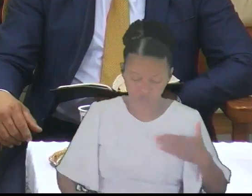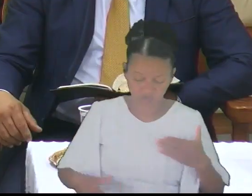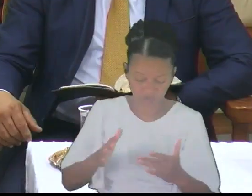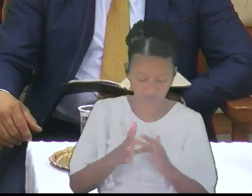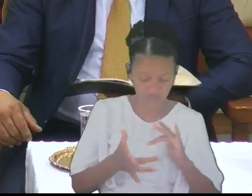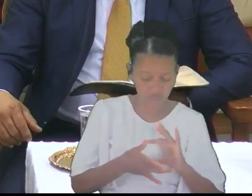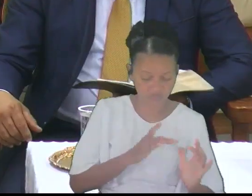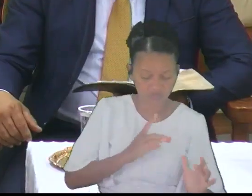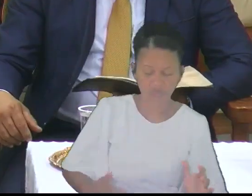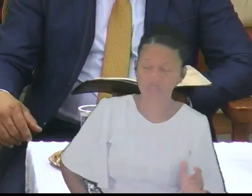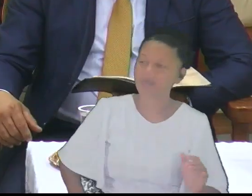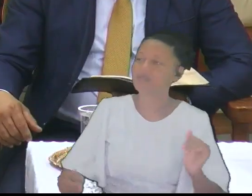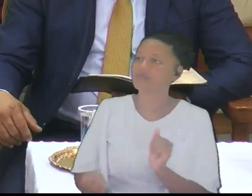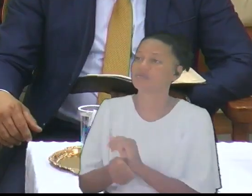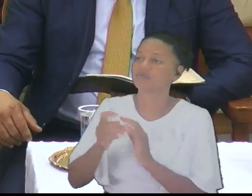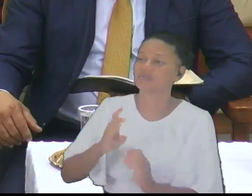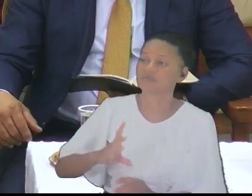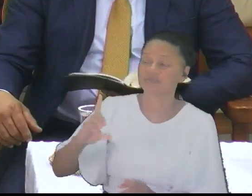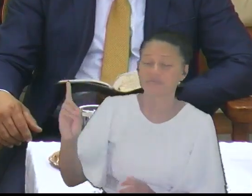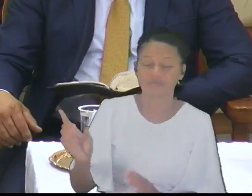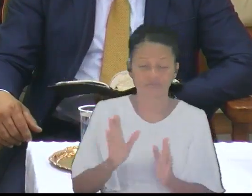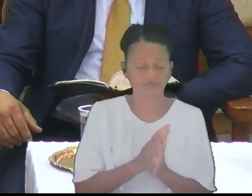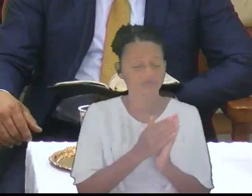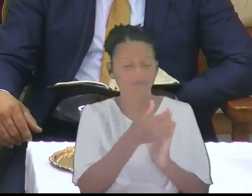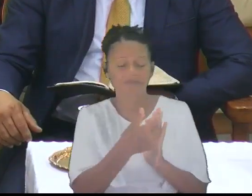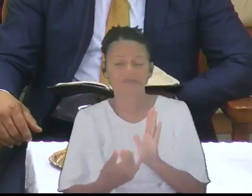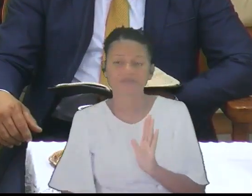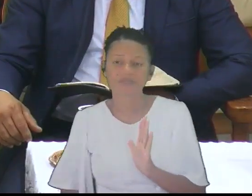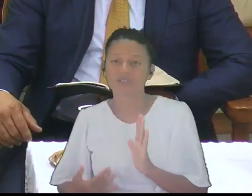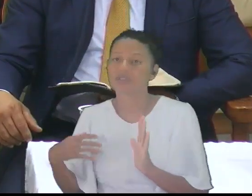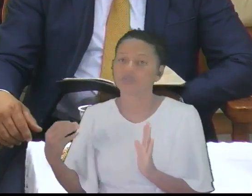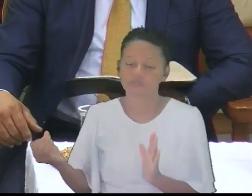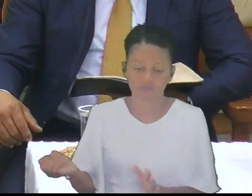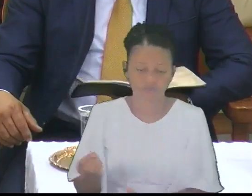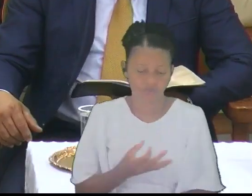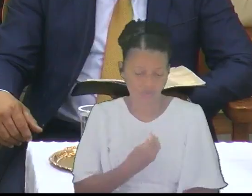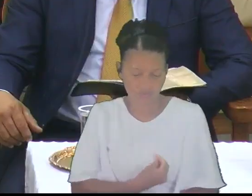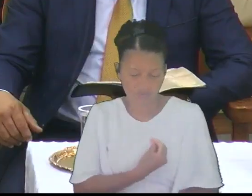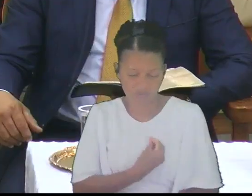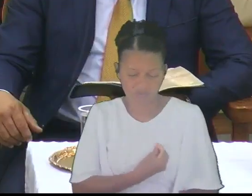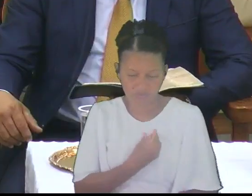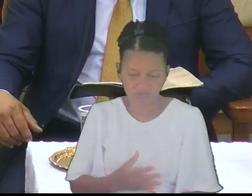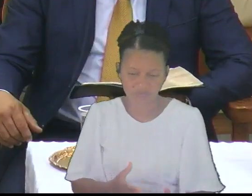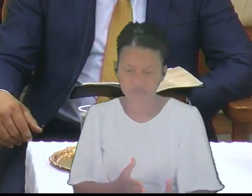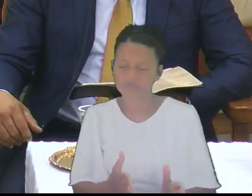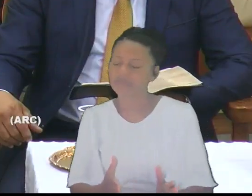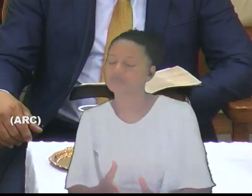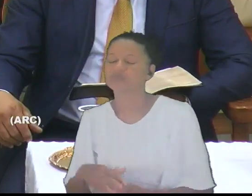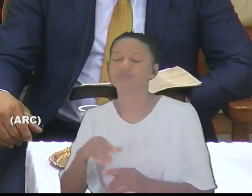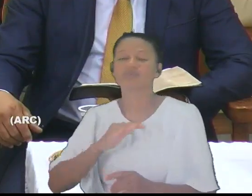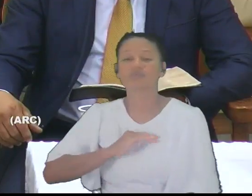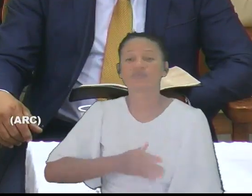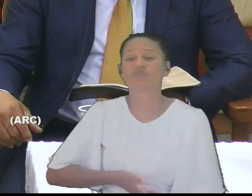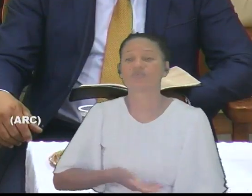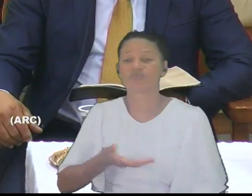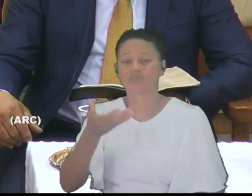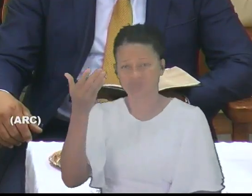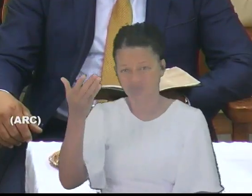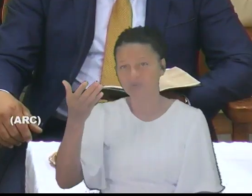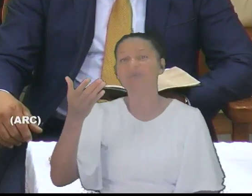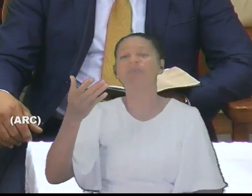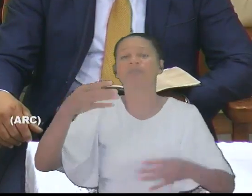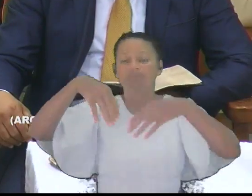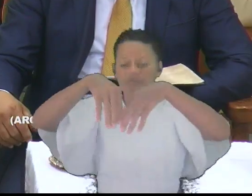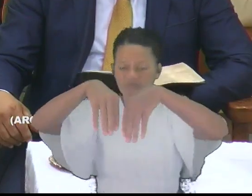Cristo. Glória a Deus. A Bíblia diz, pelo novo e vivo caminho, que ele nos consagrou pelo véu, isto